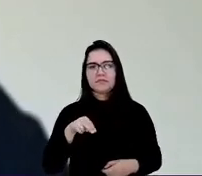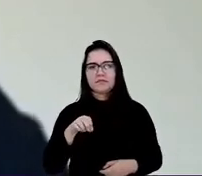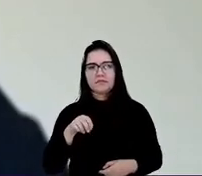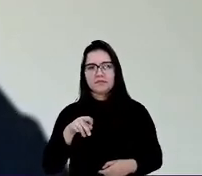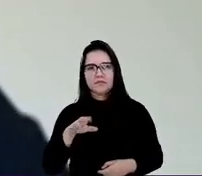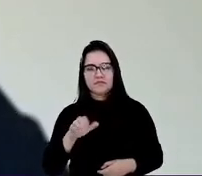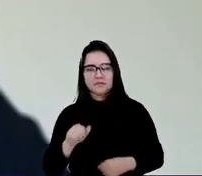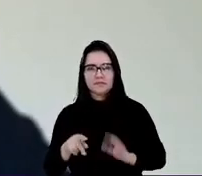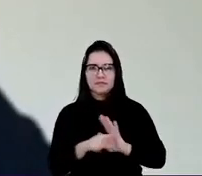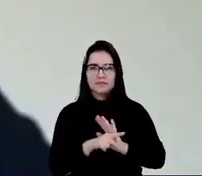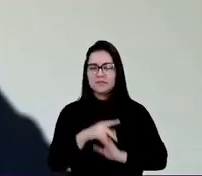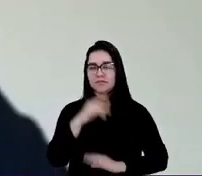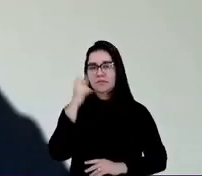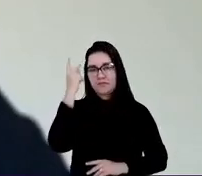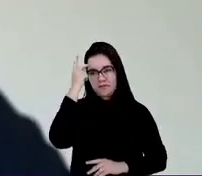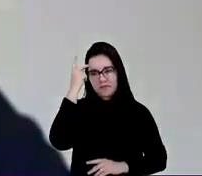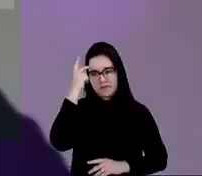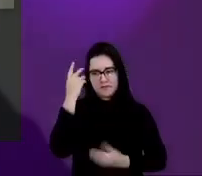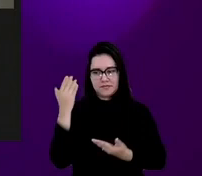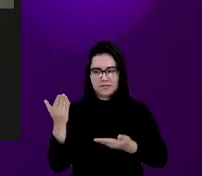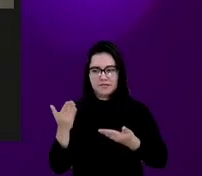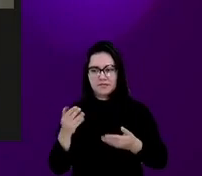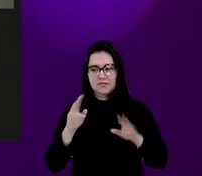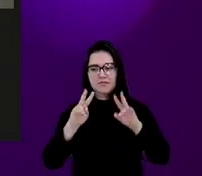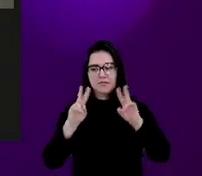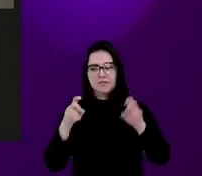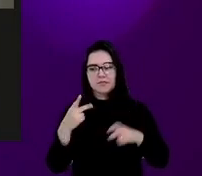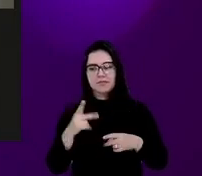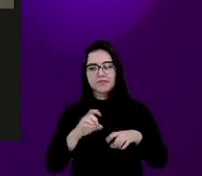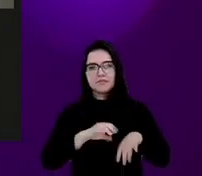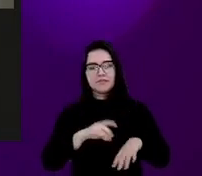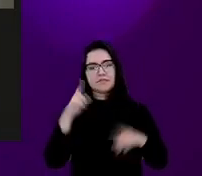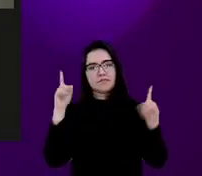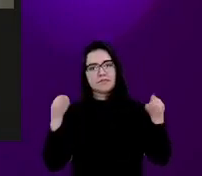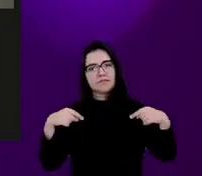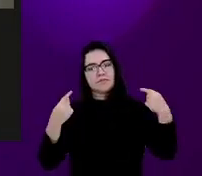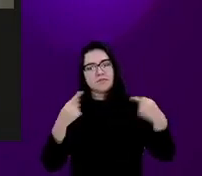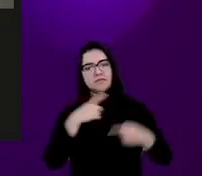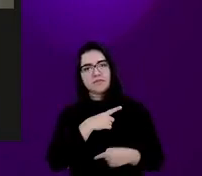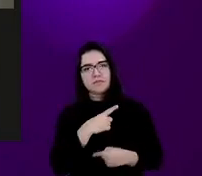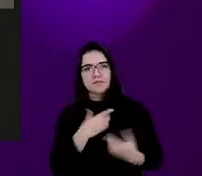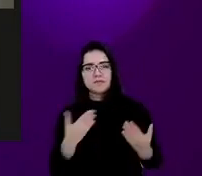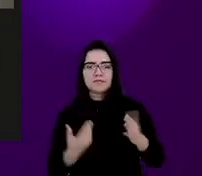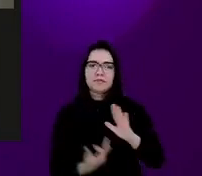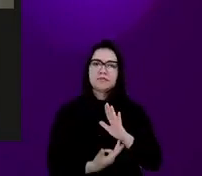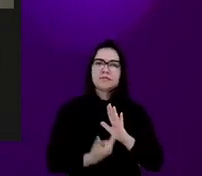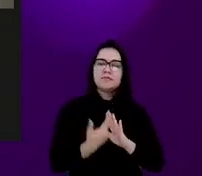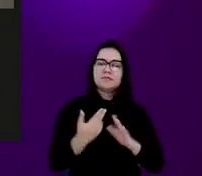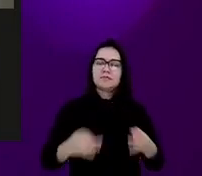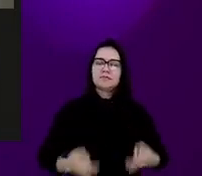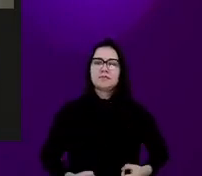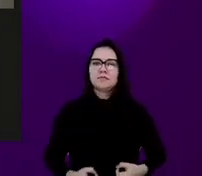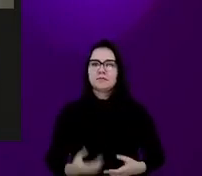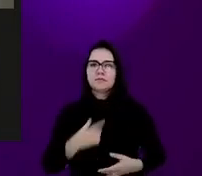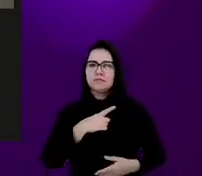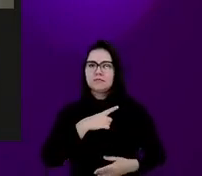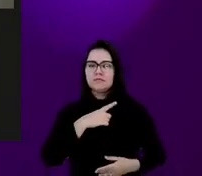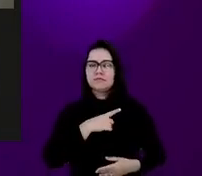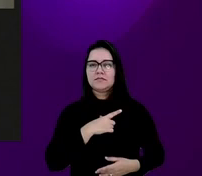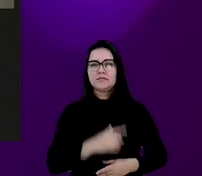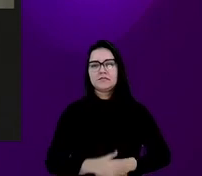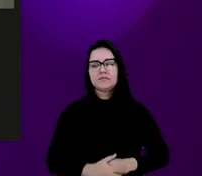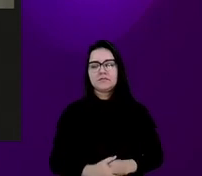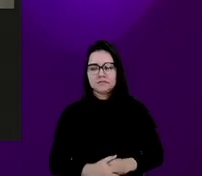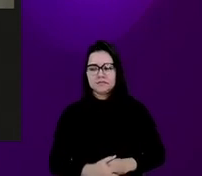Paulo. Doutor Benedito, o tema da sua aula é desafios e novidades da cirurgia oncológica gastrointestinal, e aí o senhor agora